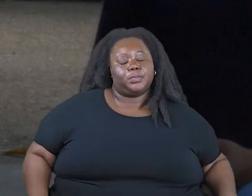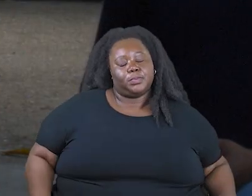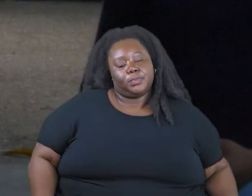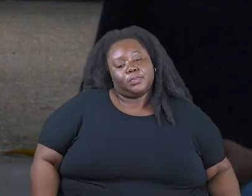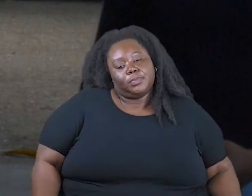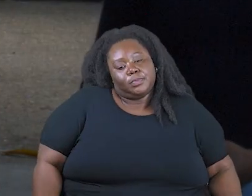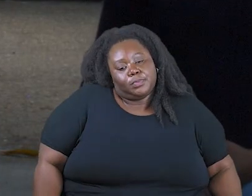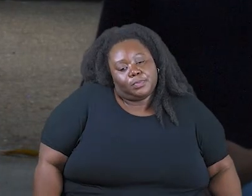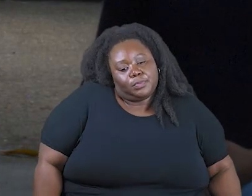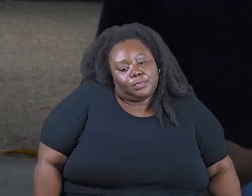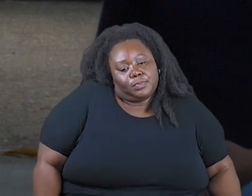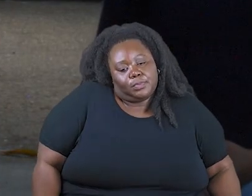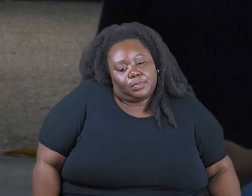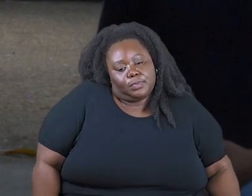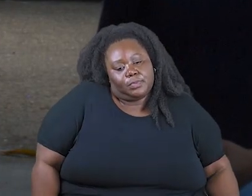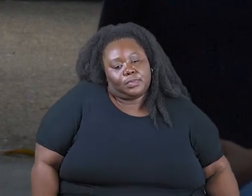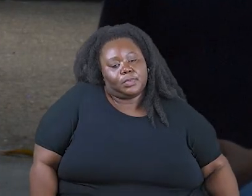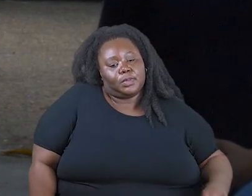assim: